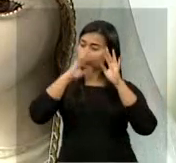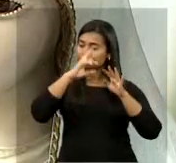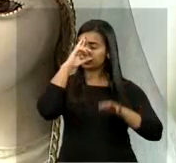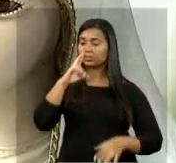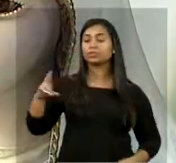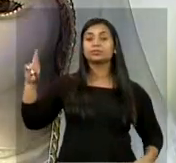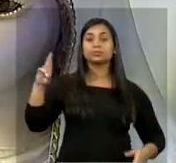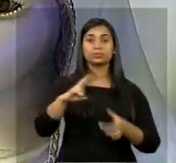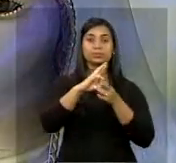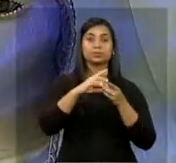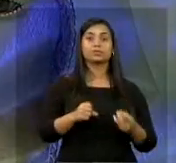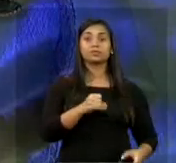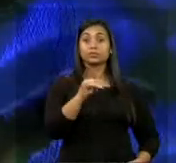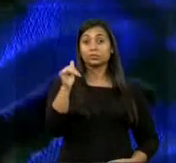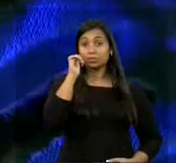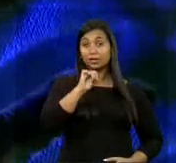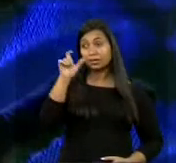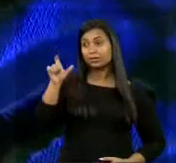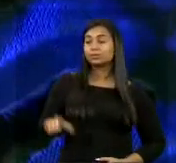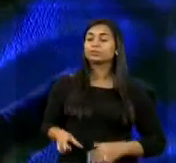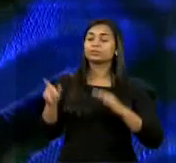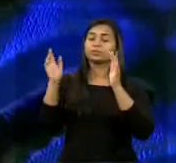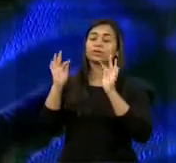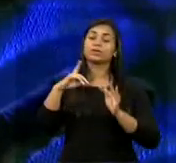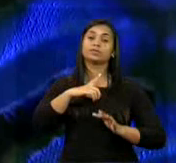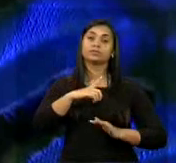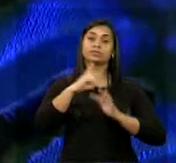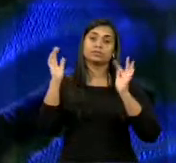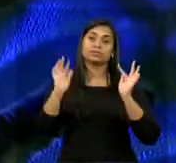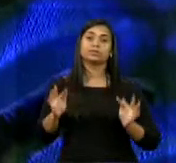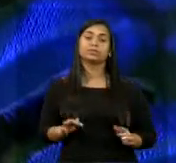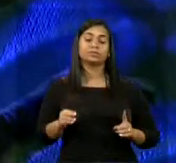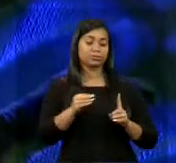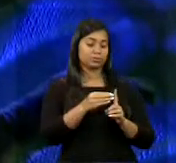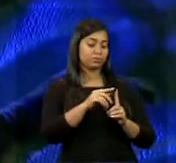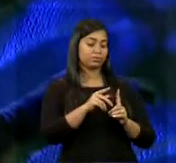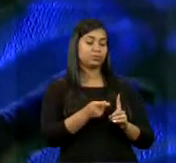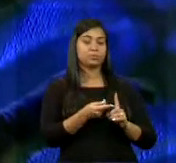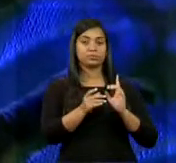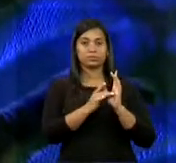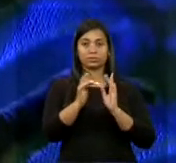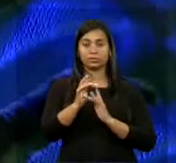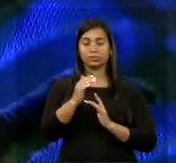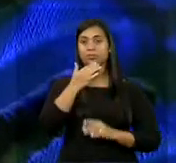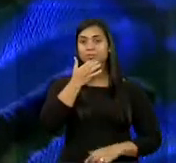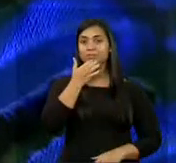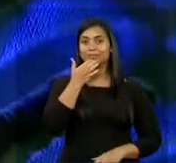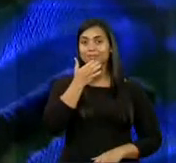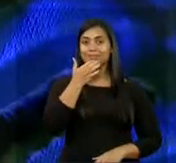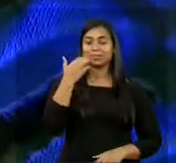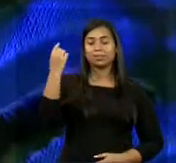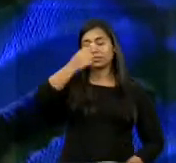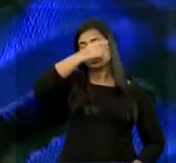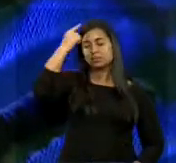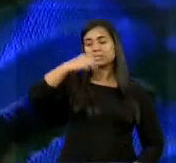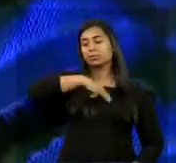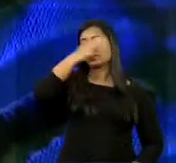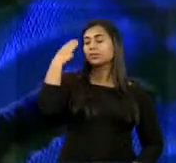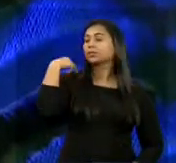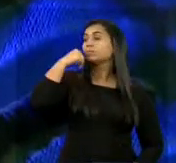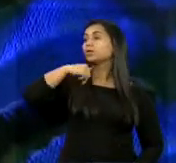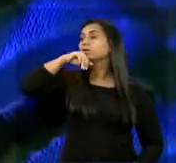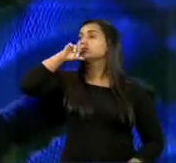Maria, cheia de graça, o Senhor é convosco. Bendita sois vós entre as mulheres e bendito é o fruto do vosso ventre, Jesus.